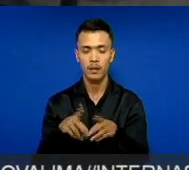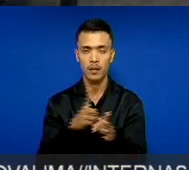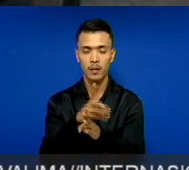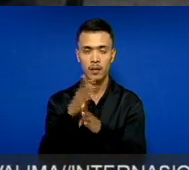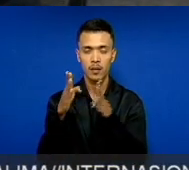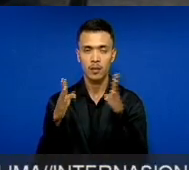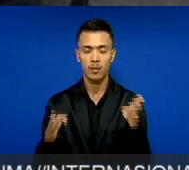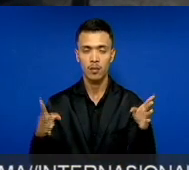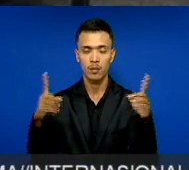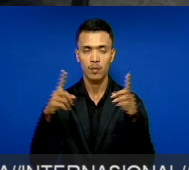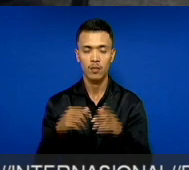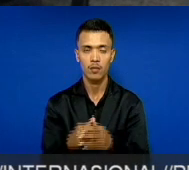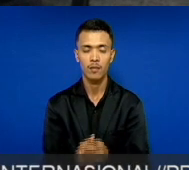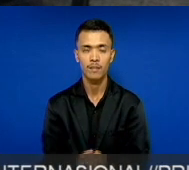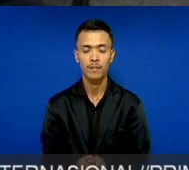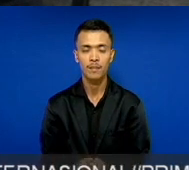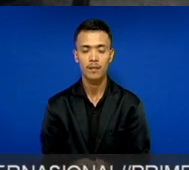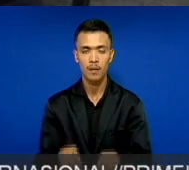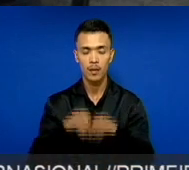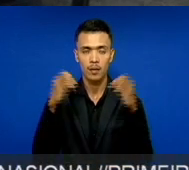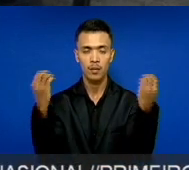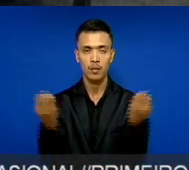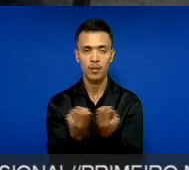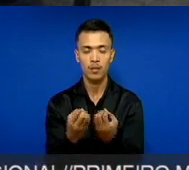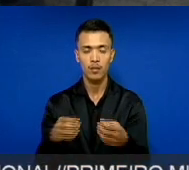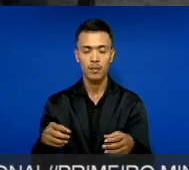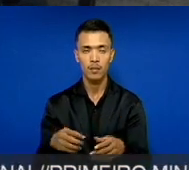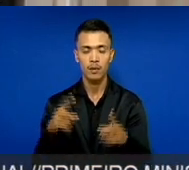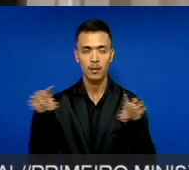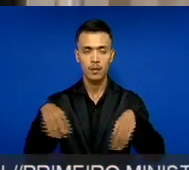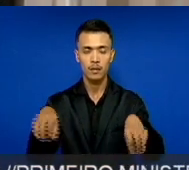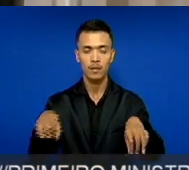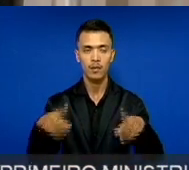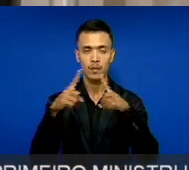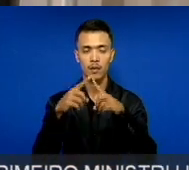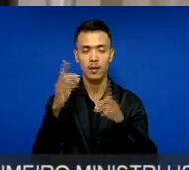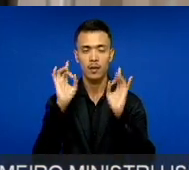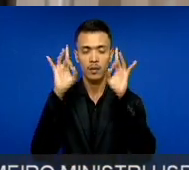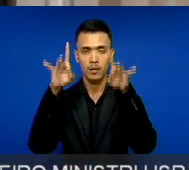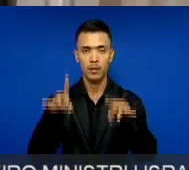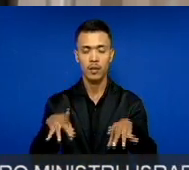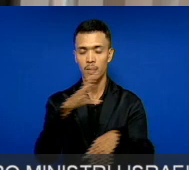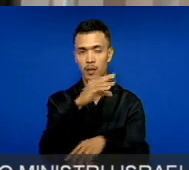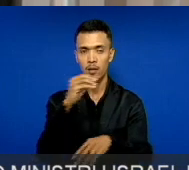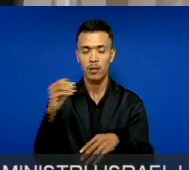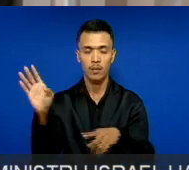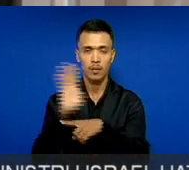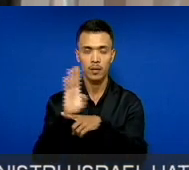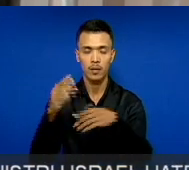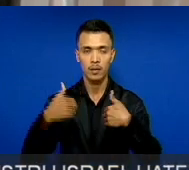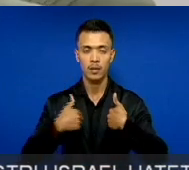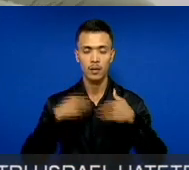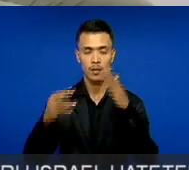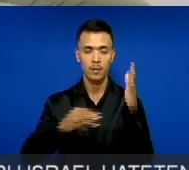diretor ba Anglis Property Group, nebe investe ba imobiliário iha Austrália, no MOS investe e a média